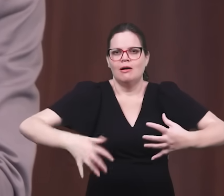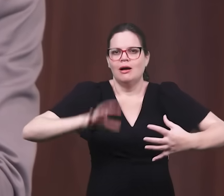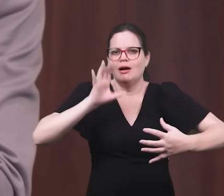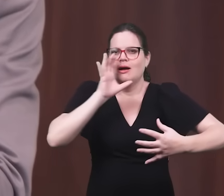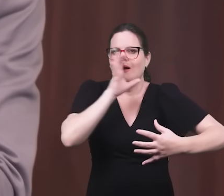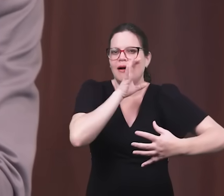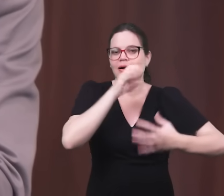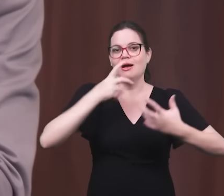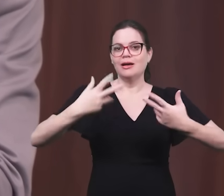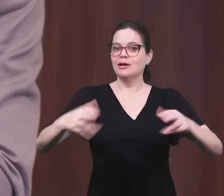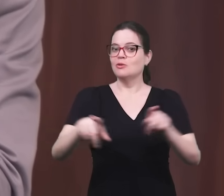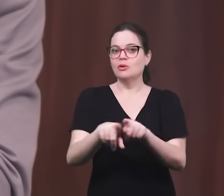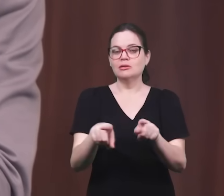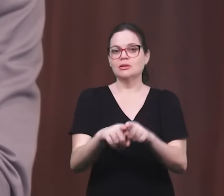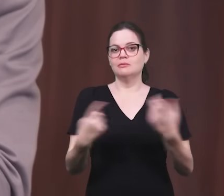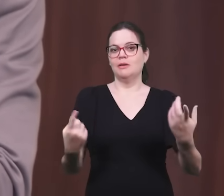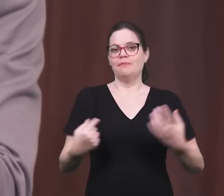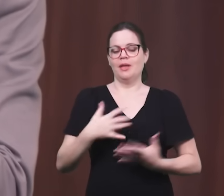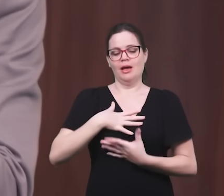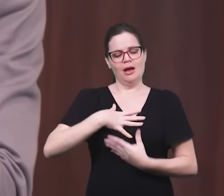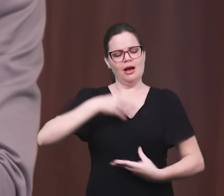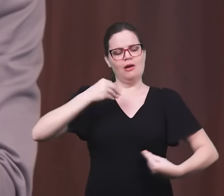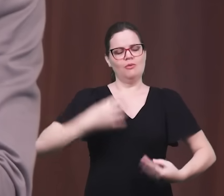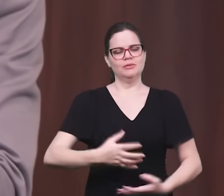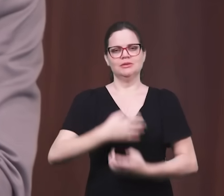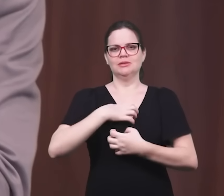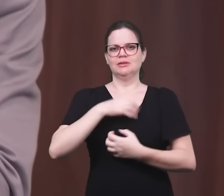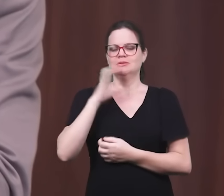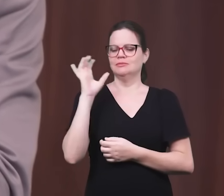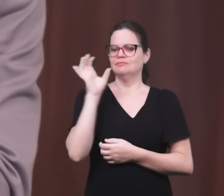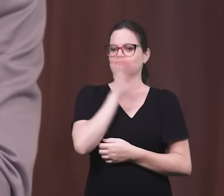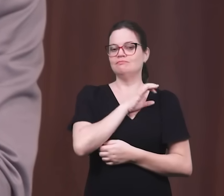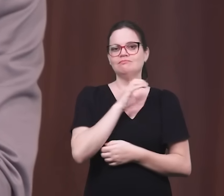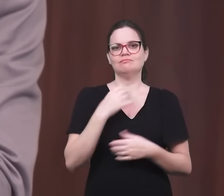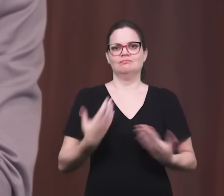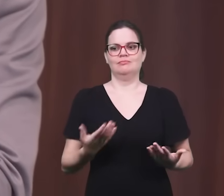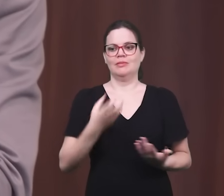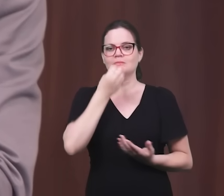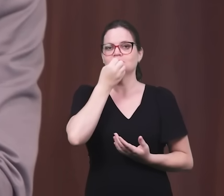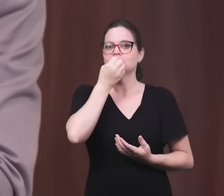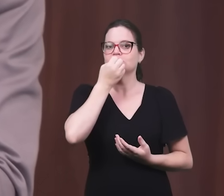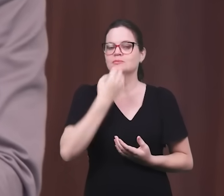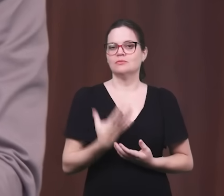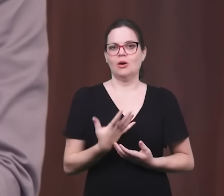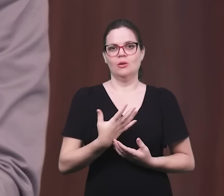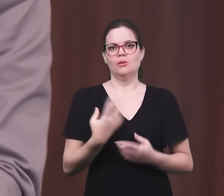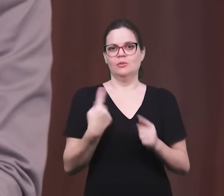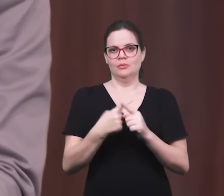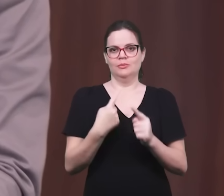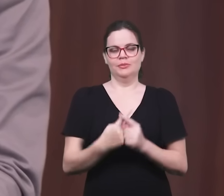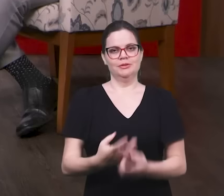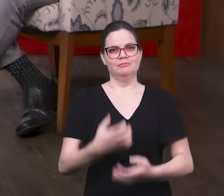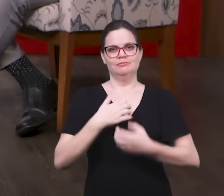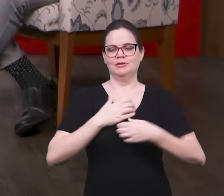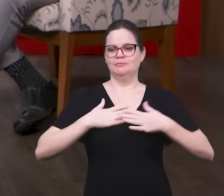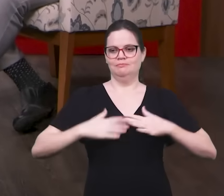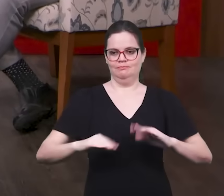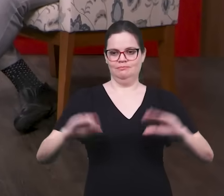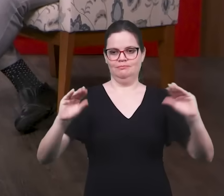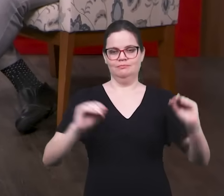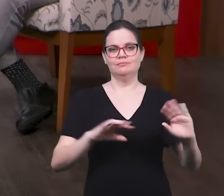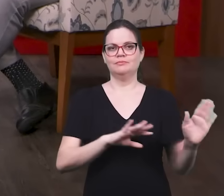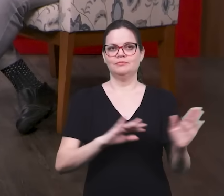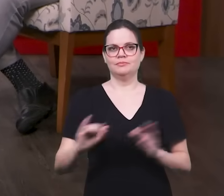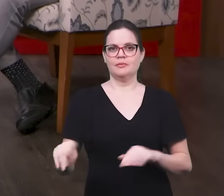louvor produz na alma. Então, aquele exemplo ali eu achei realmente extraordinário. Nós vemos isso na Bíblia, né,